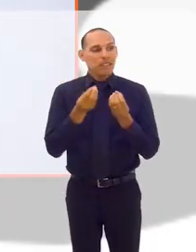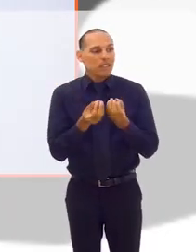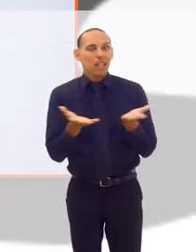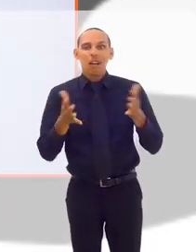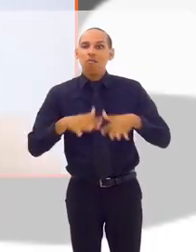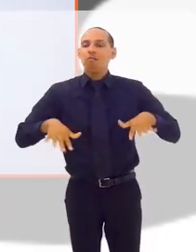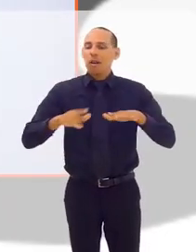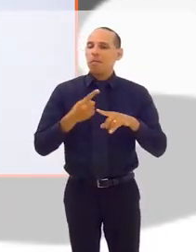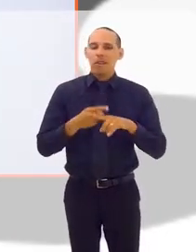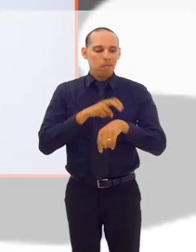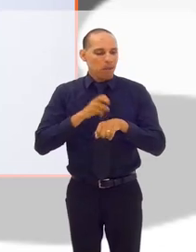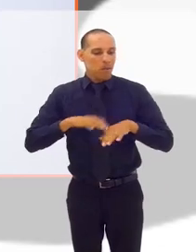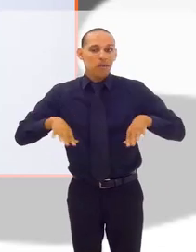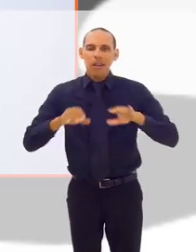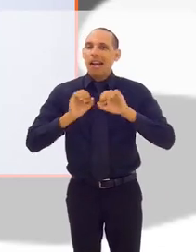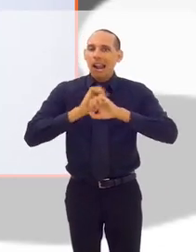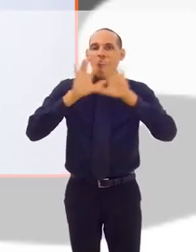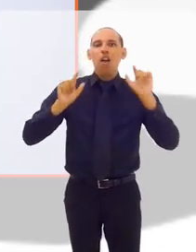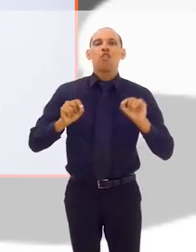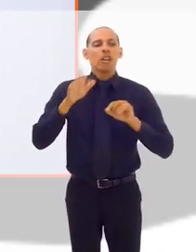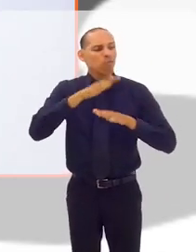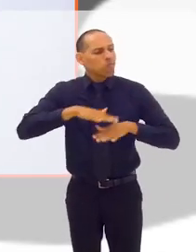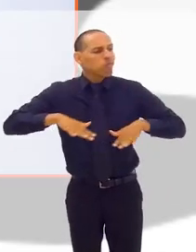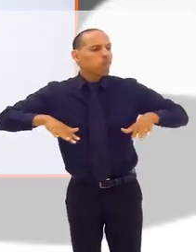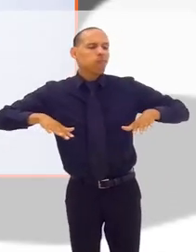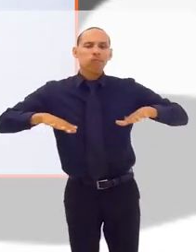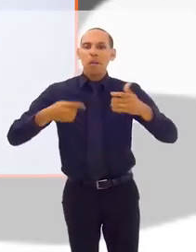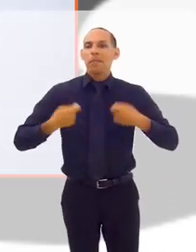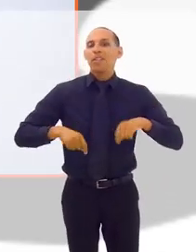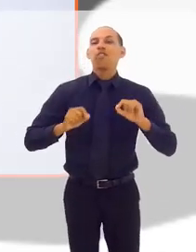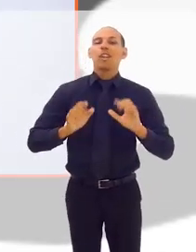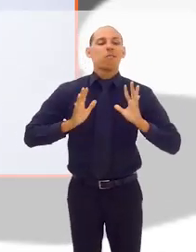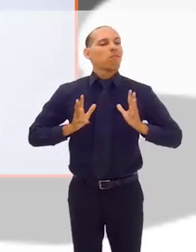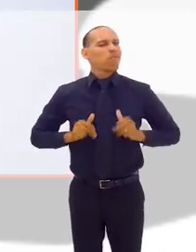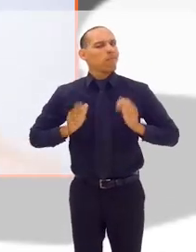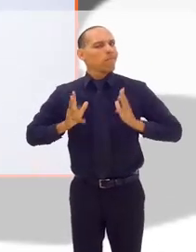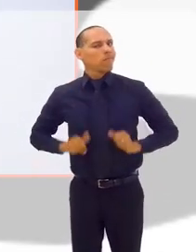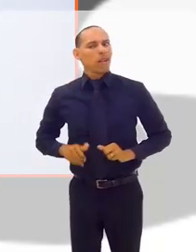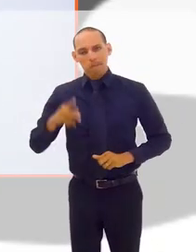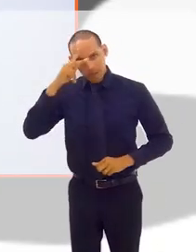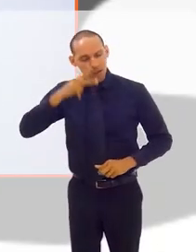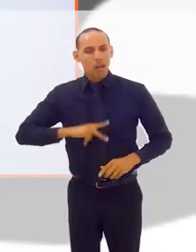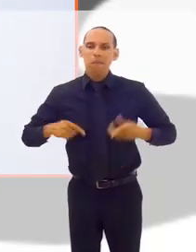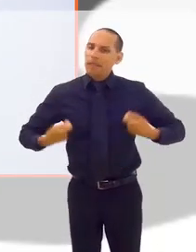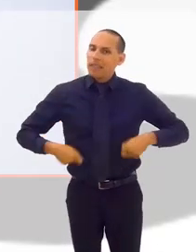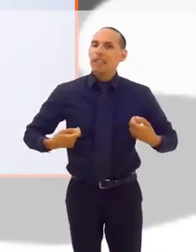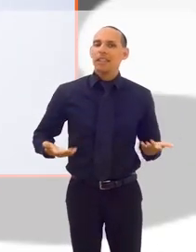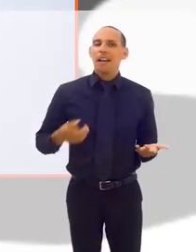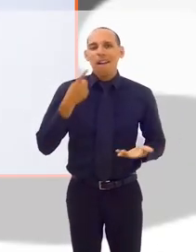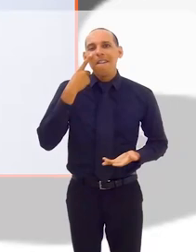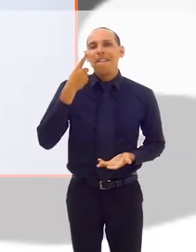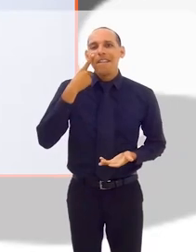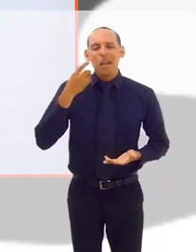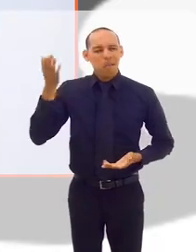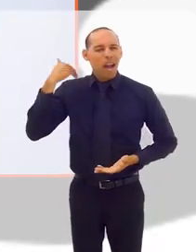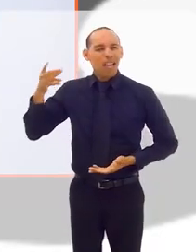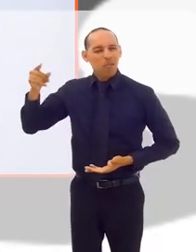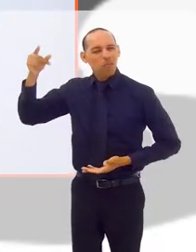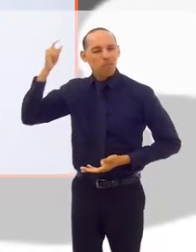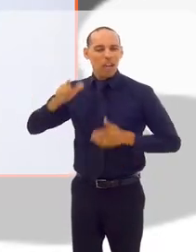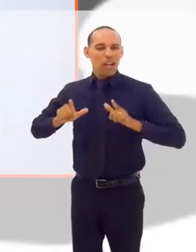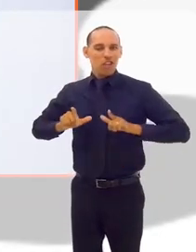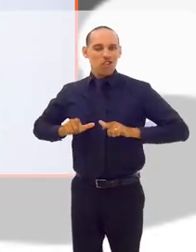a beleza, porque ficou claro na pandemia que as pessoas precisam ter higiene pessoal. Você pega, por exemplo, a nação de